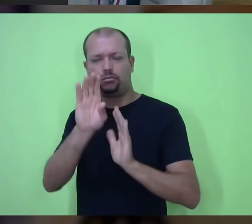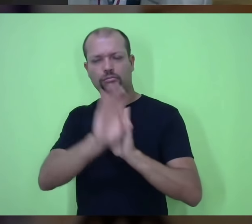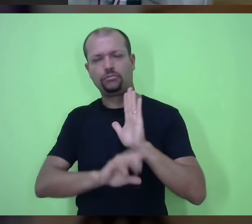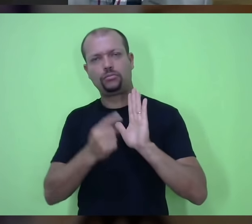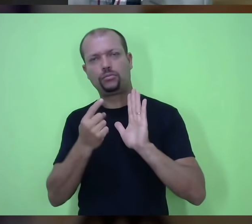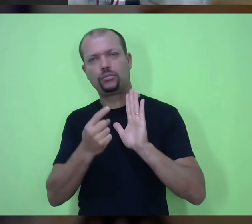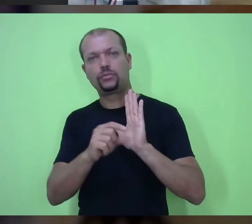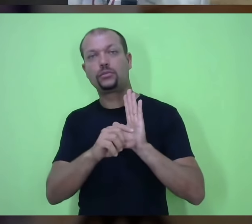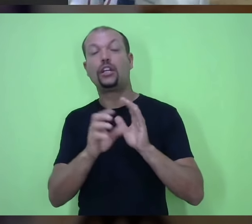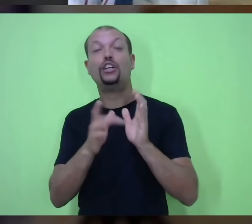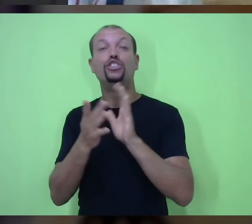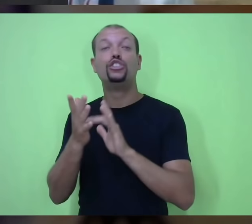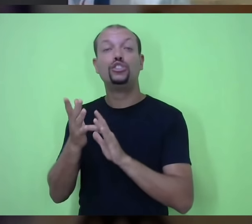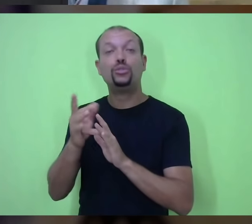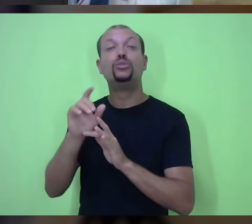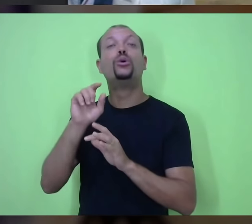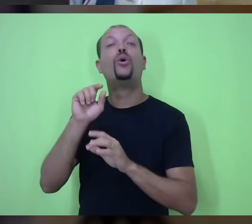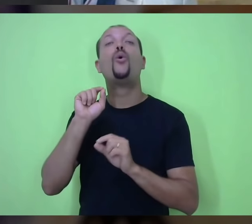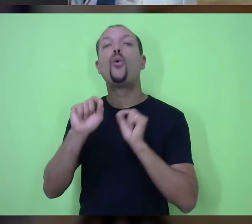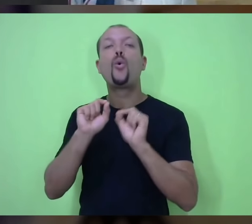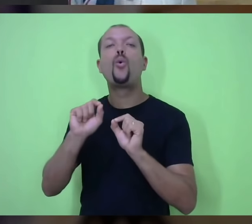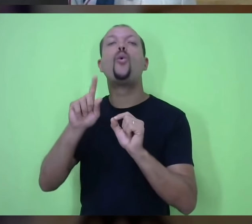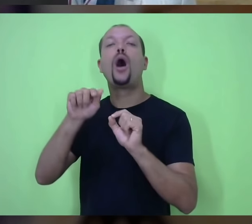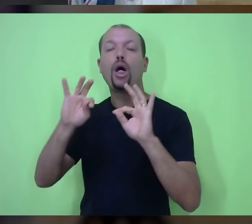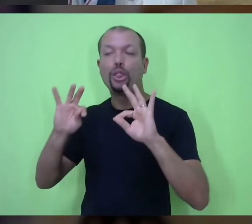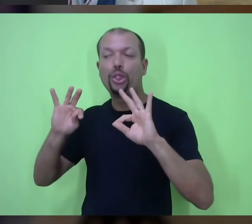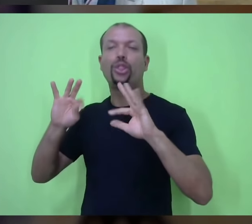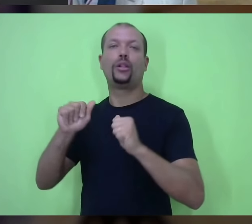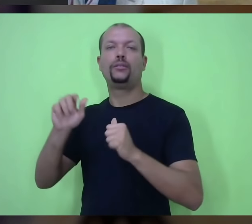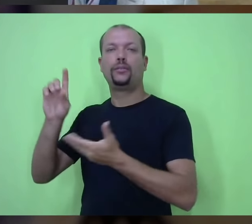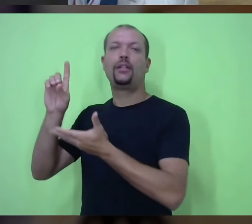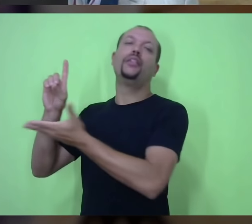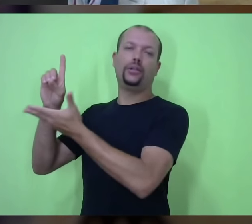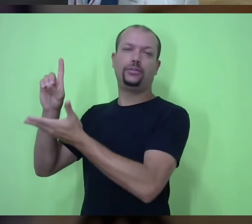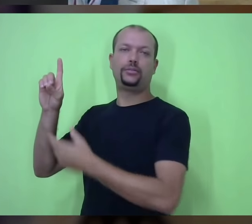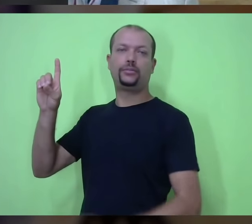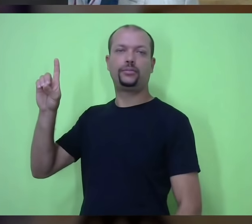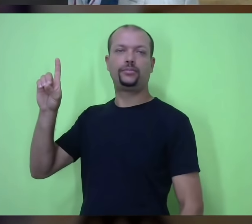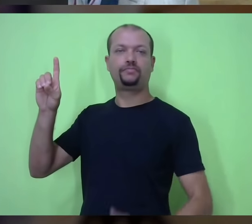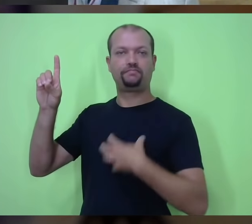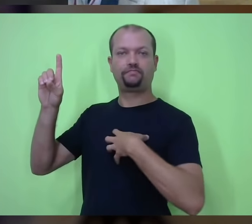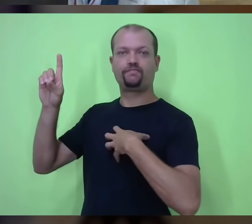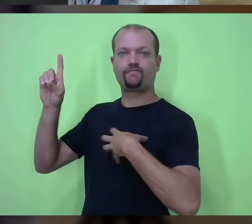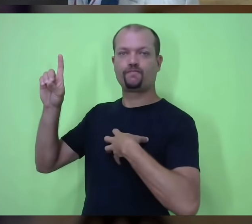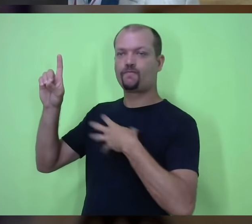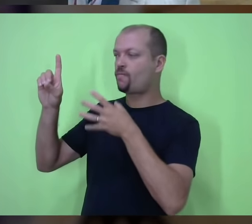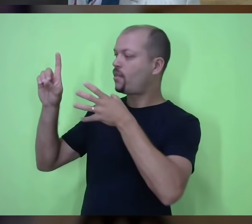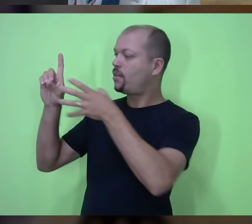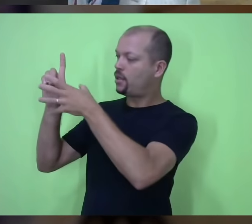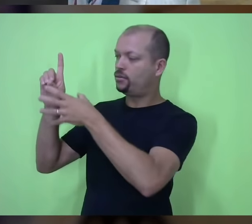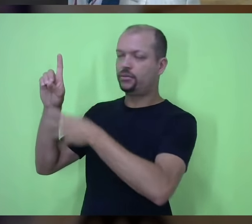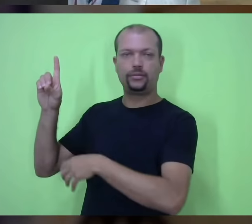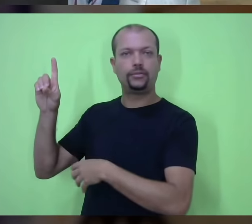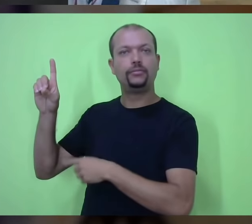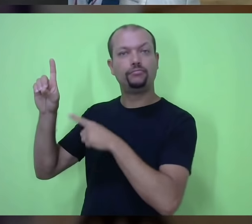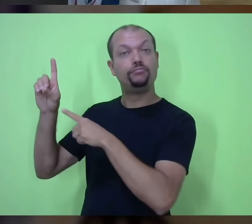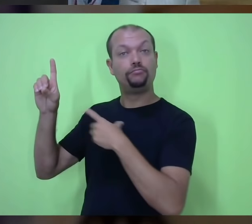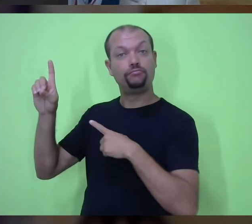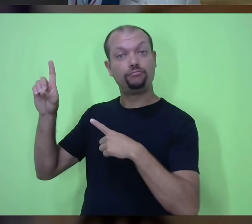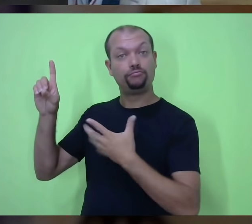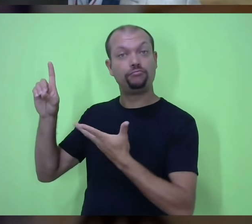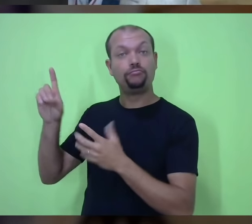1, que Cristo era plenamente divino, e isso está expresso de diversas formas lá, expressão exata do ser,